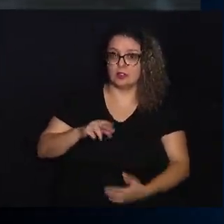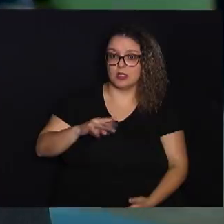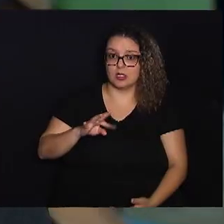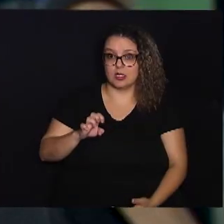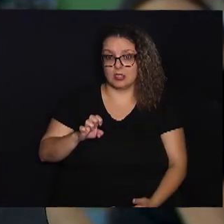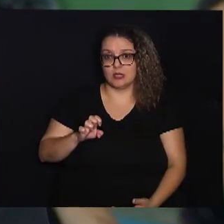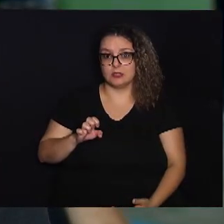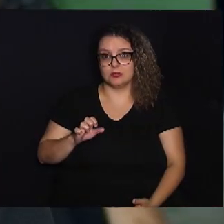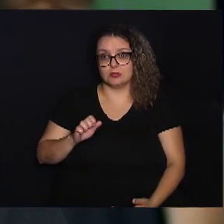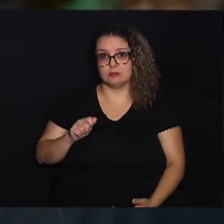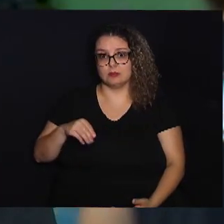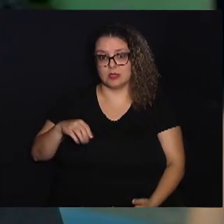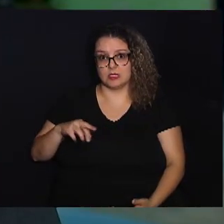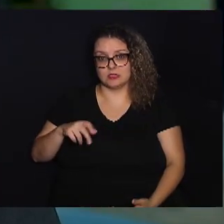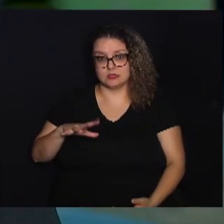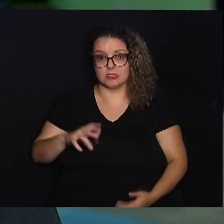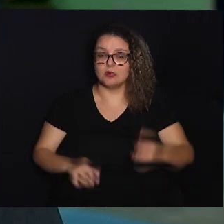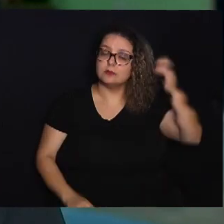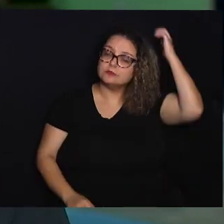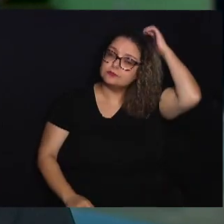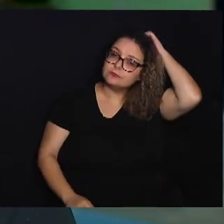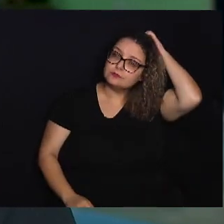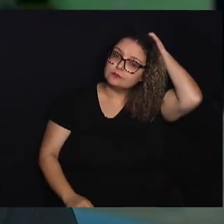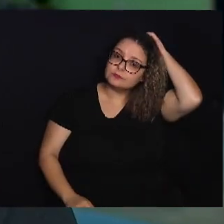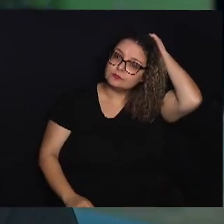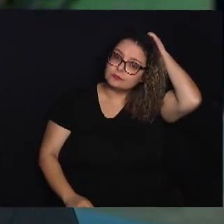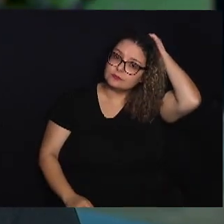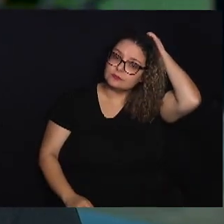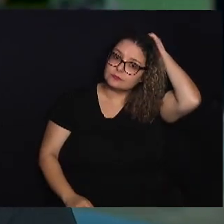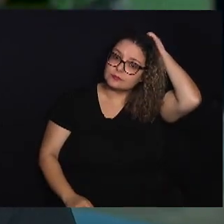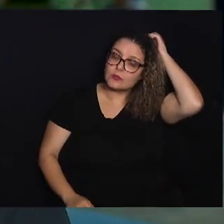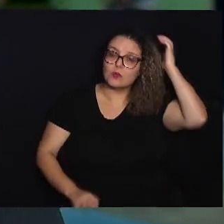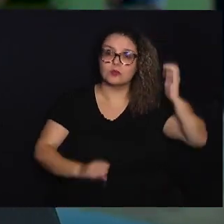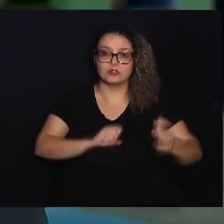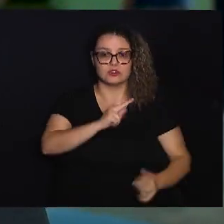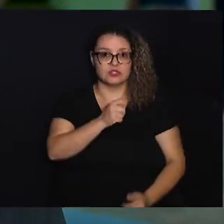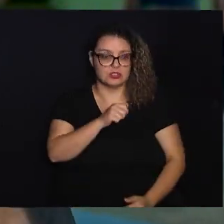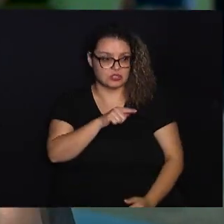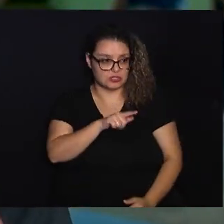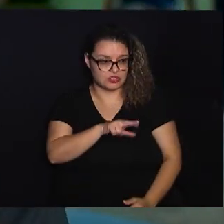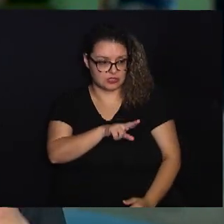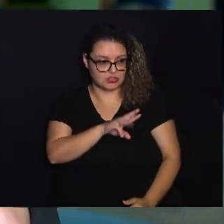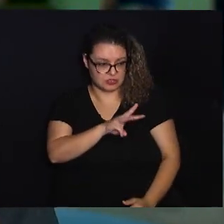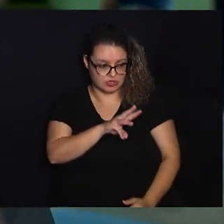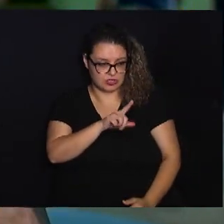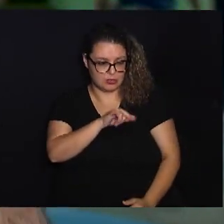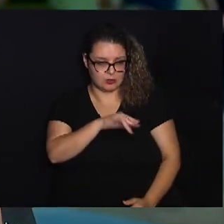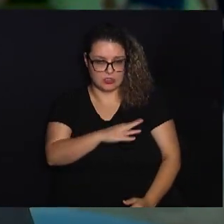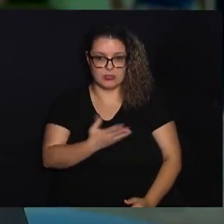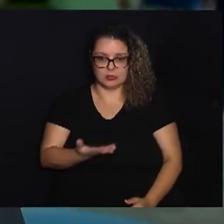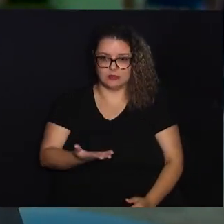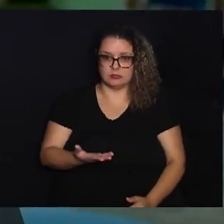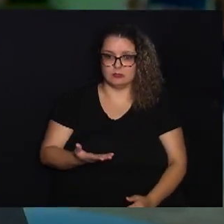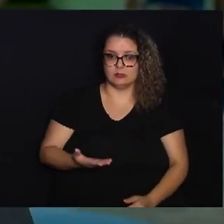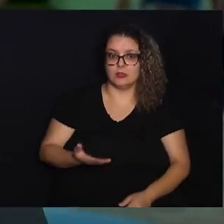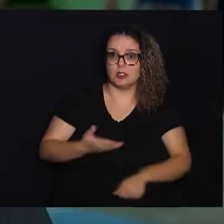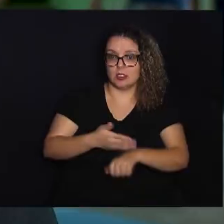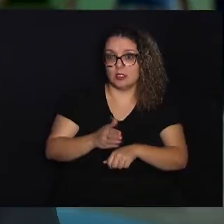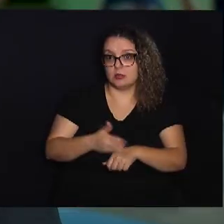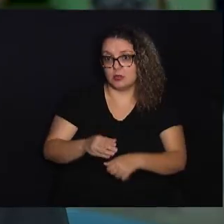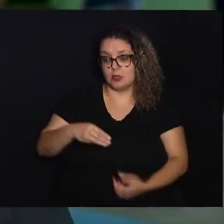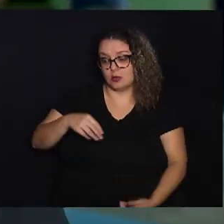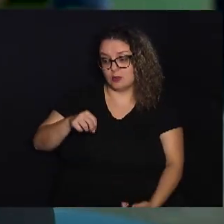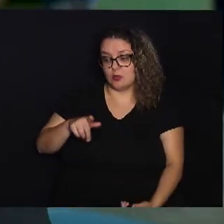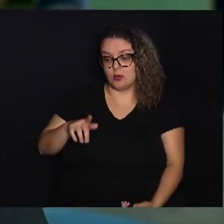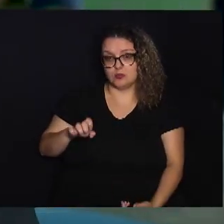da arte marcial, né, no caso, os estilos de Shaolin que nasceram dentro dos templos de Shaolin, nessa